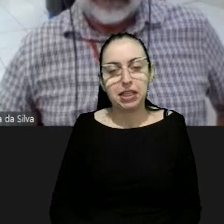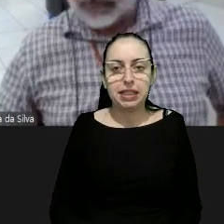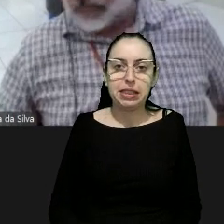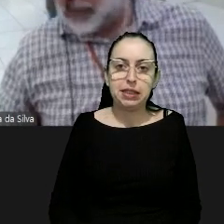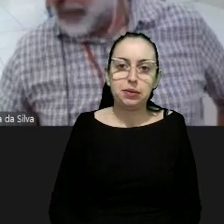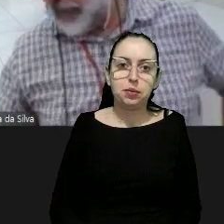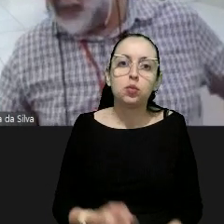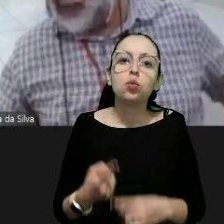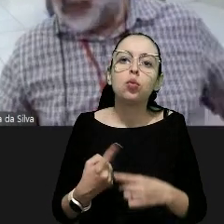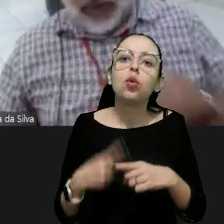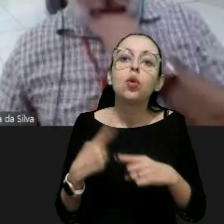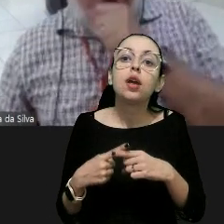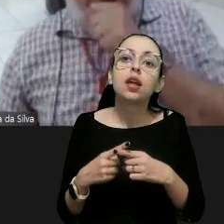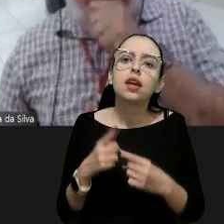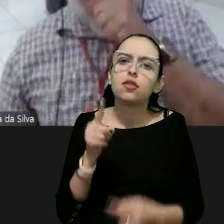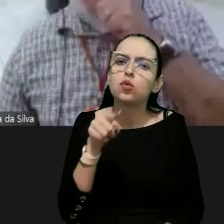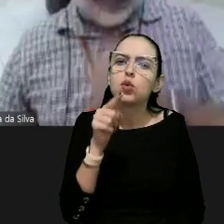dele.